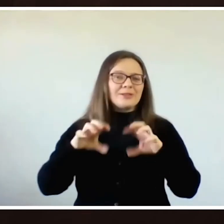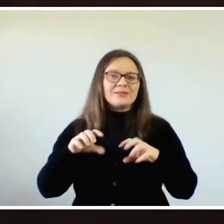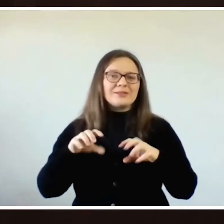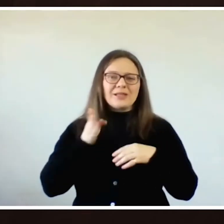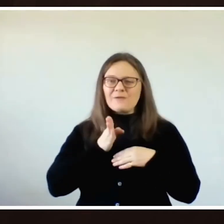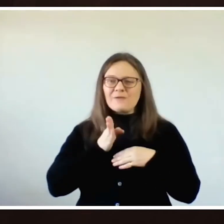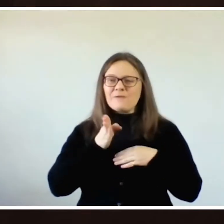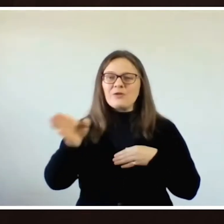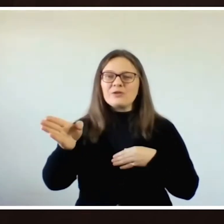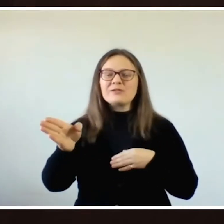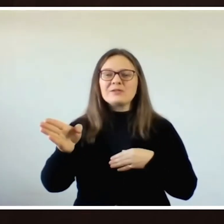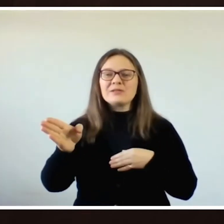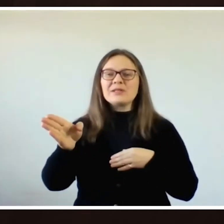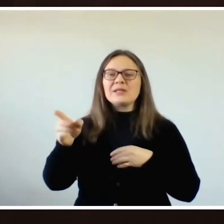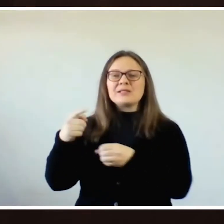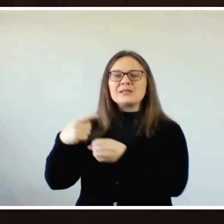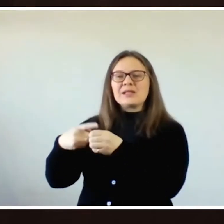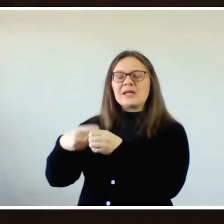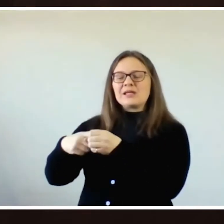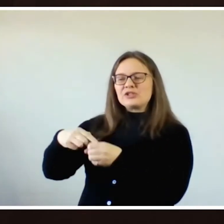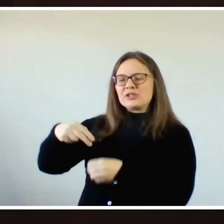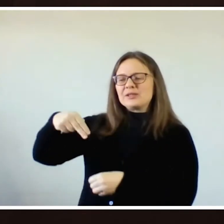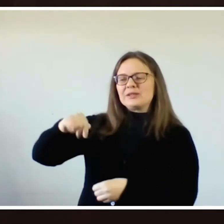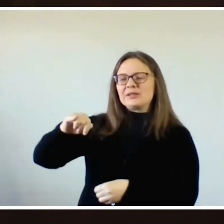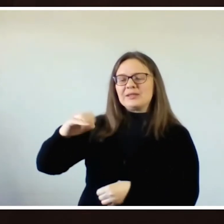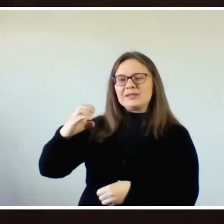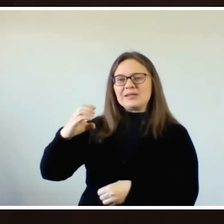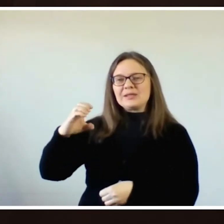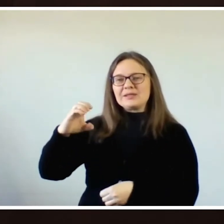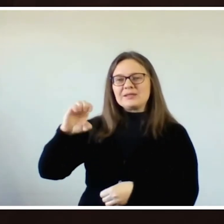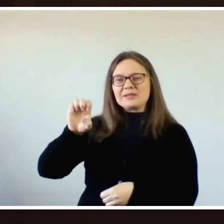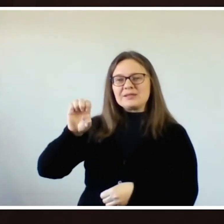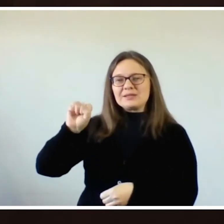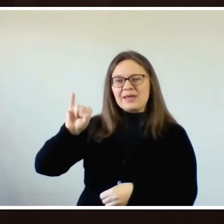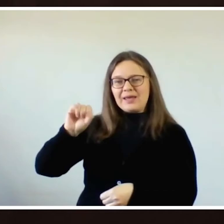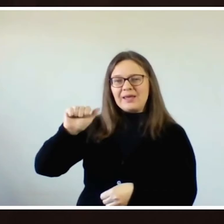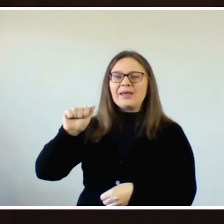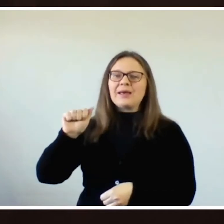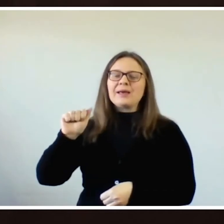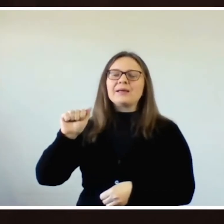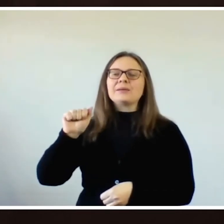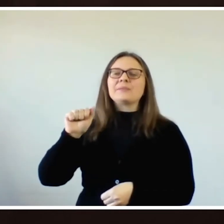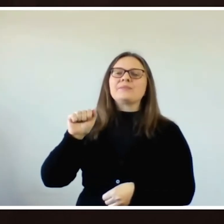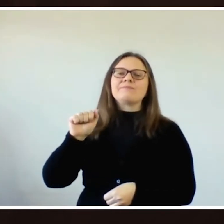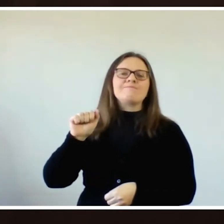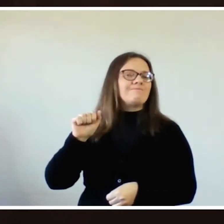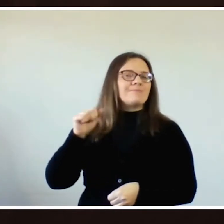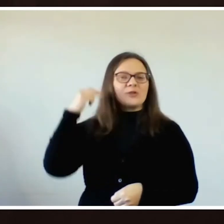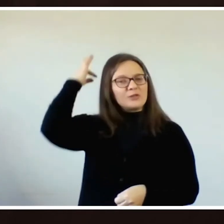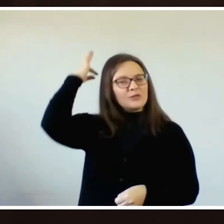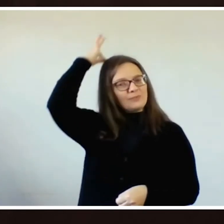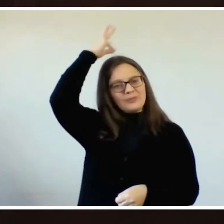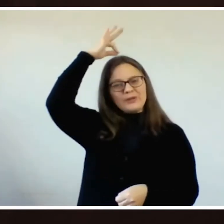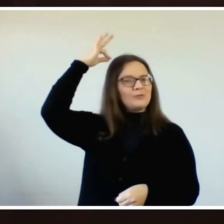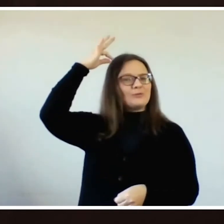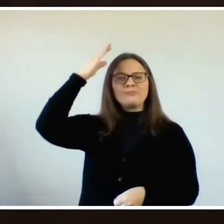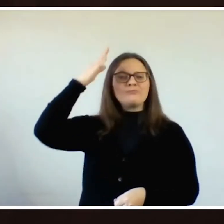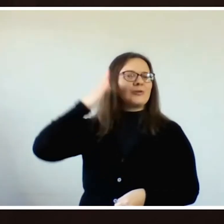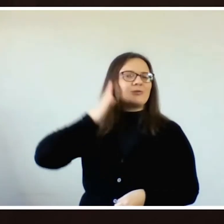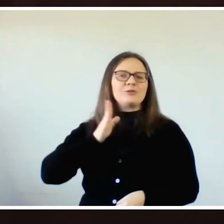estava Niceia, né, onde Constantino convocou. Ele tinha um palácio lá, tinha um castelo